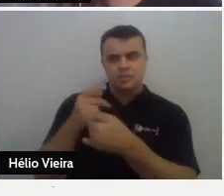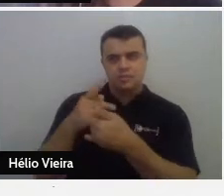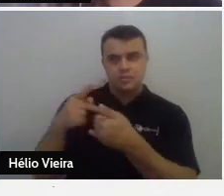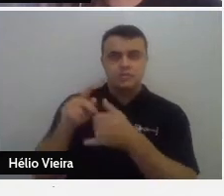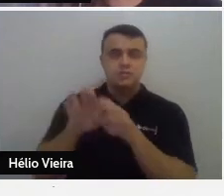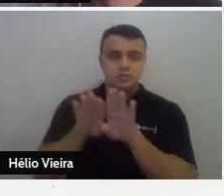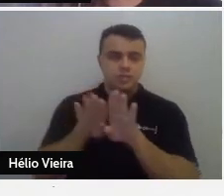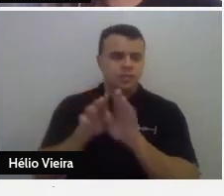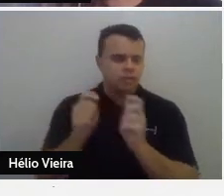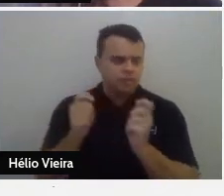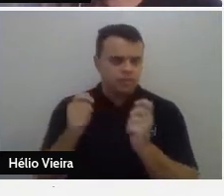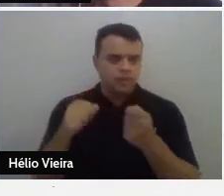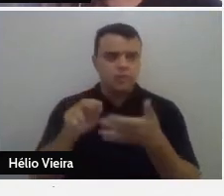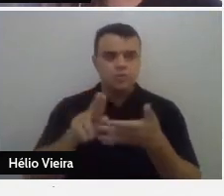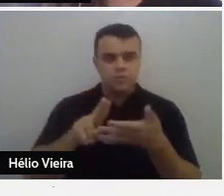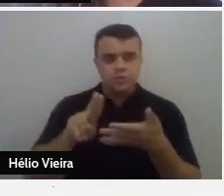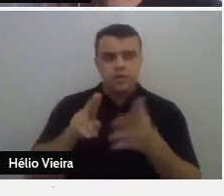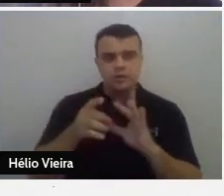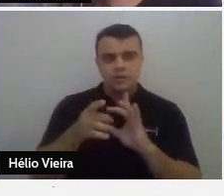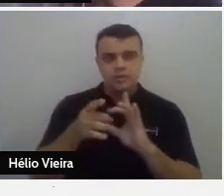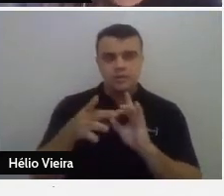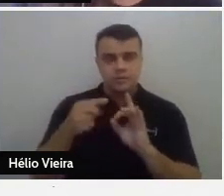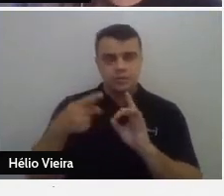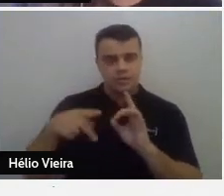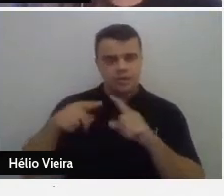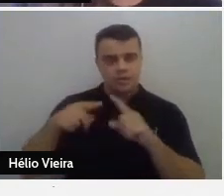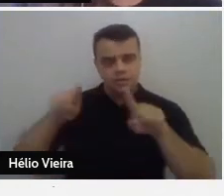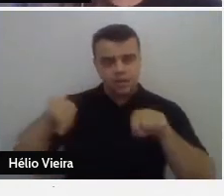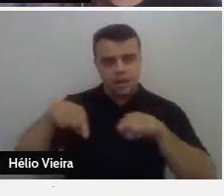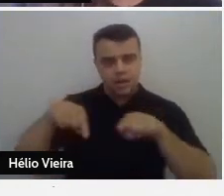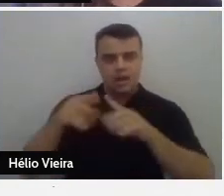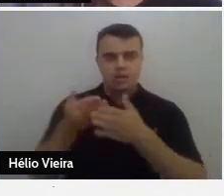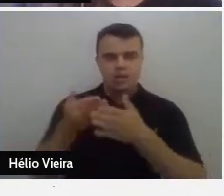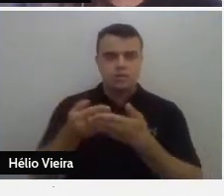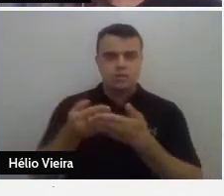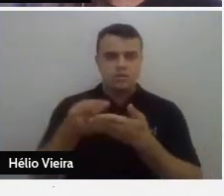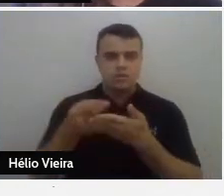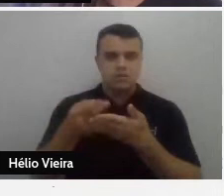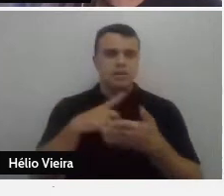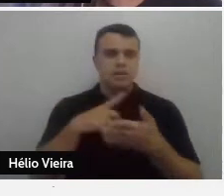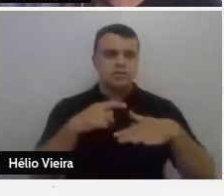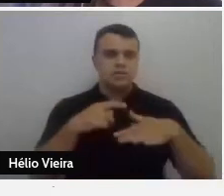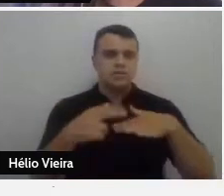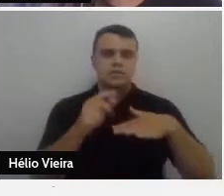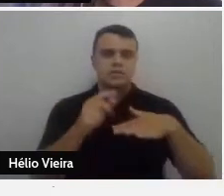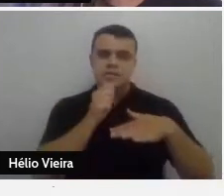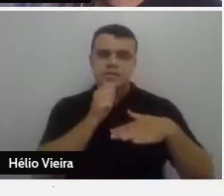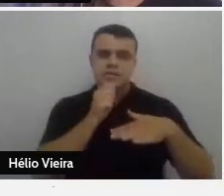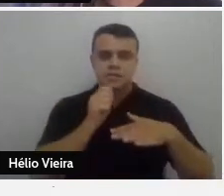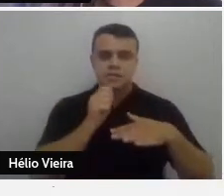podem ser utilizados em sala de aula. Aqui a gente tem outros que não vou